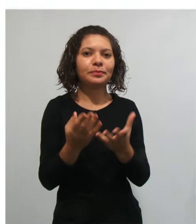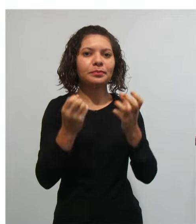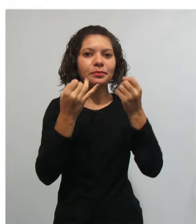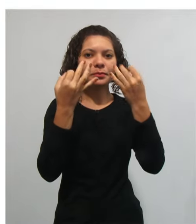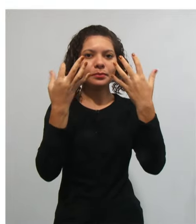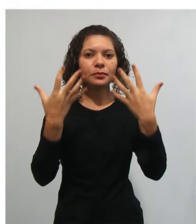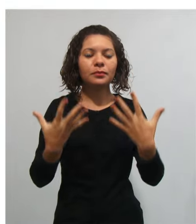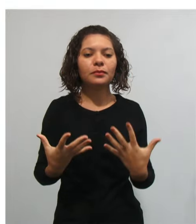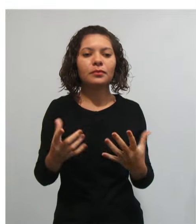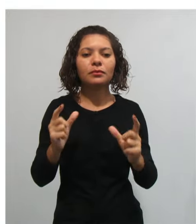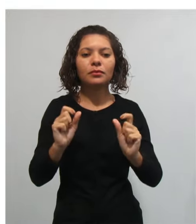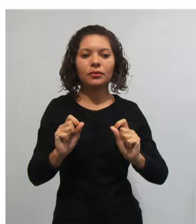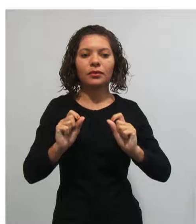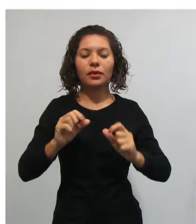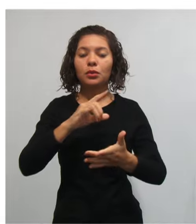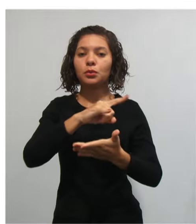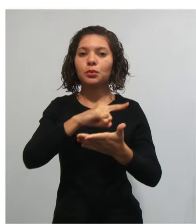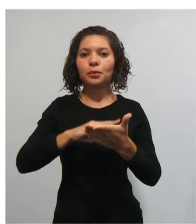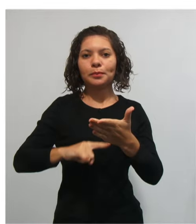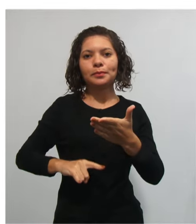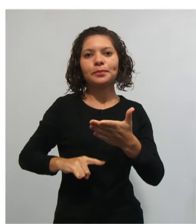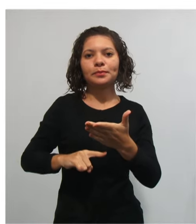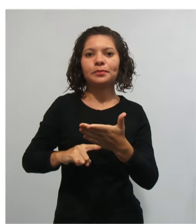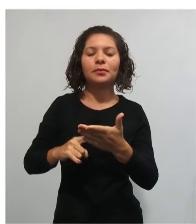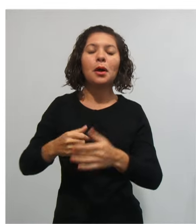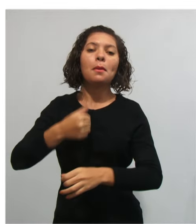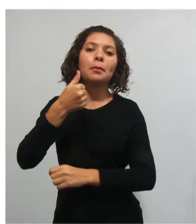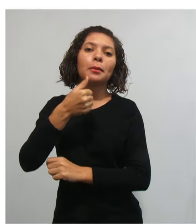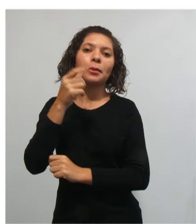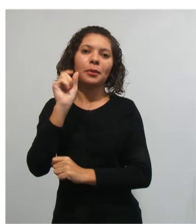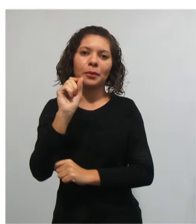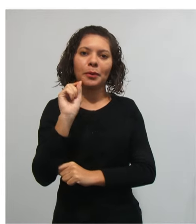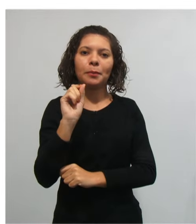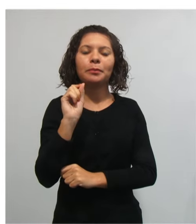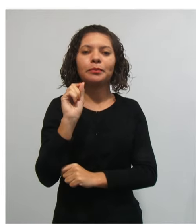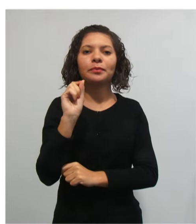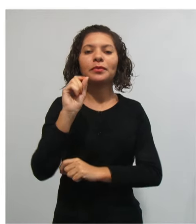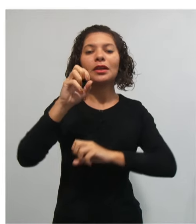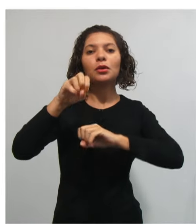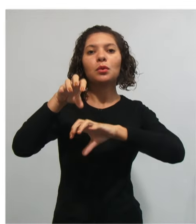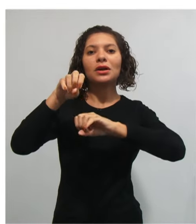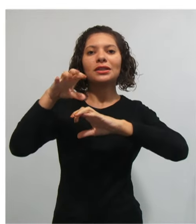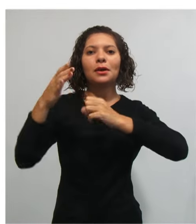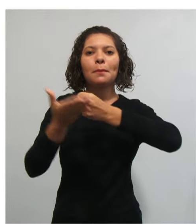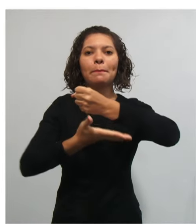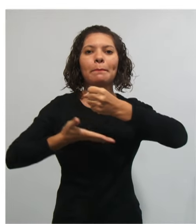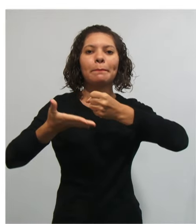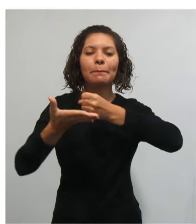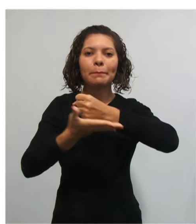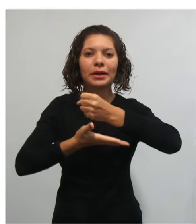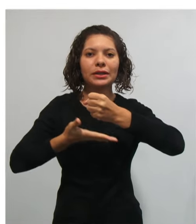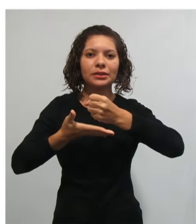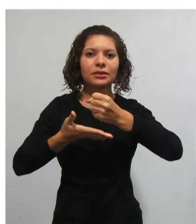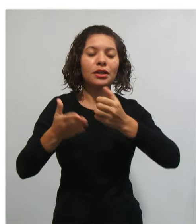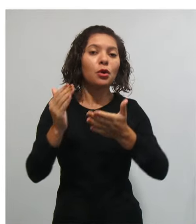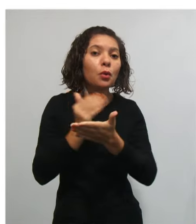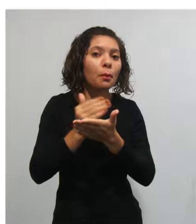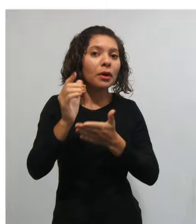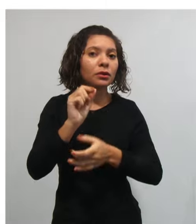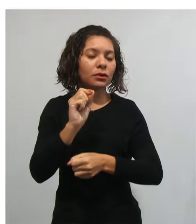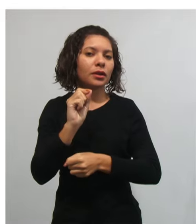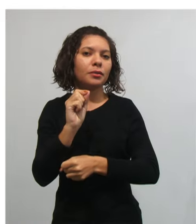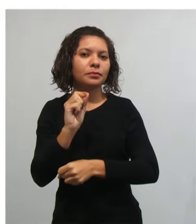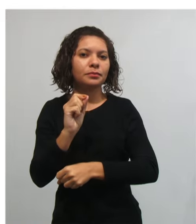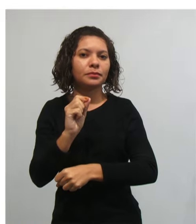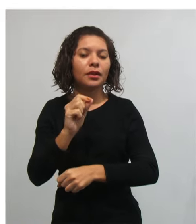falar um pouquinho mais sobre eh este documento primeiro que que estamos falando da Educação Básica que vai da educação infantil até